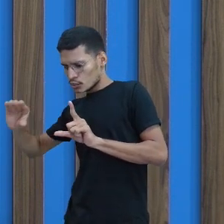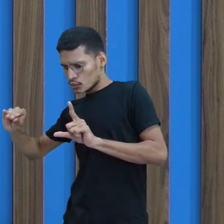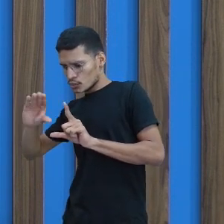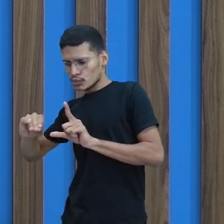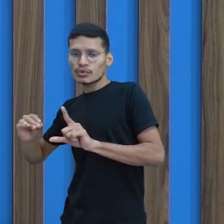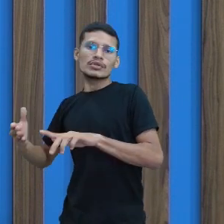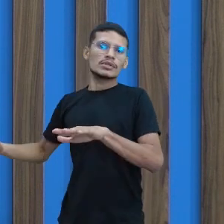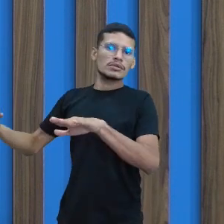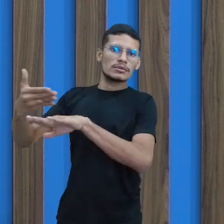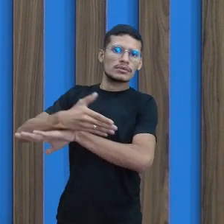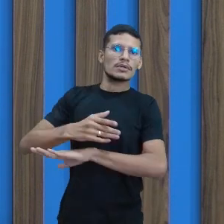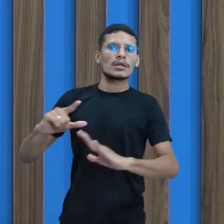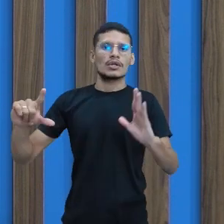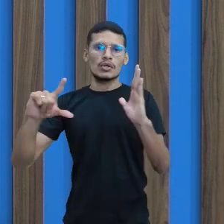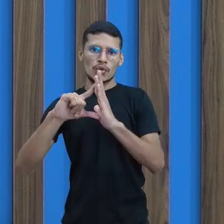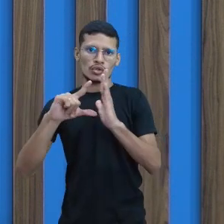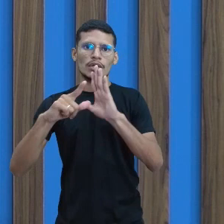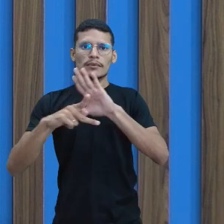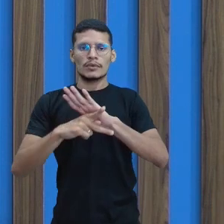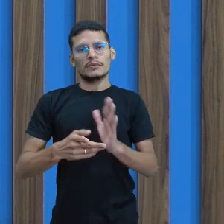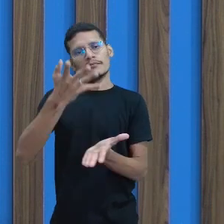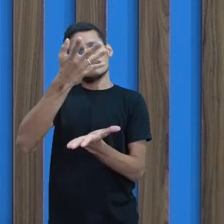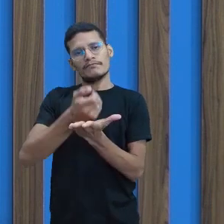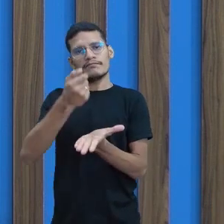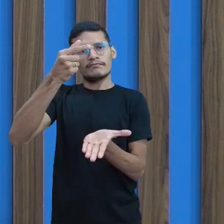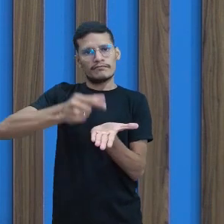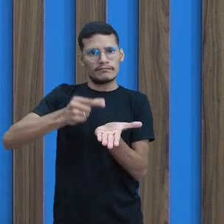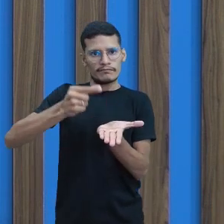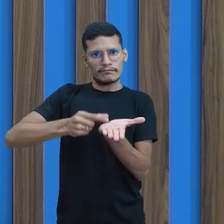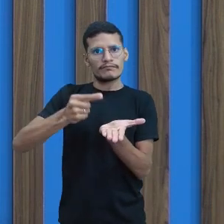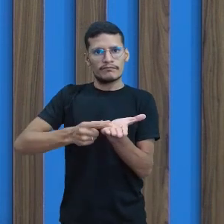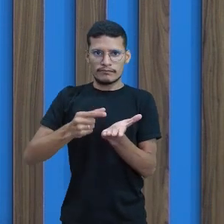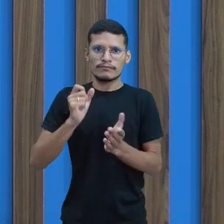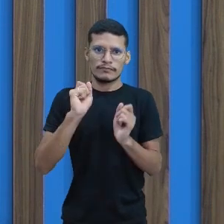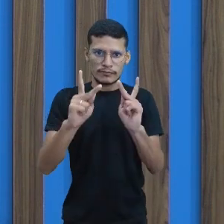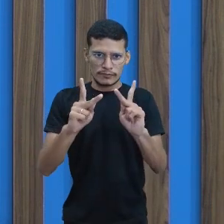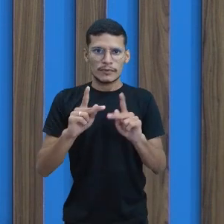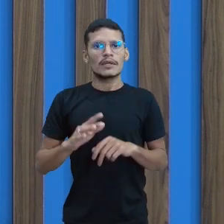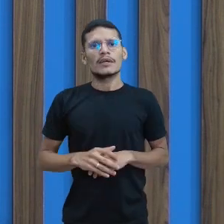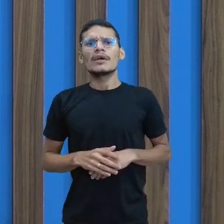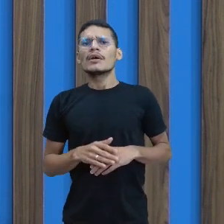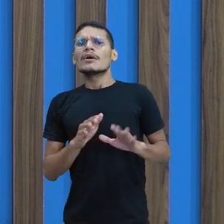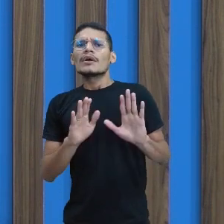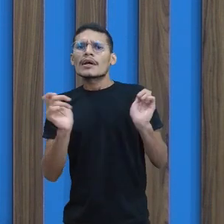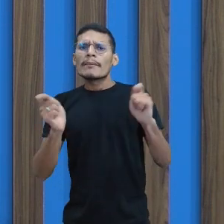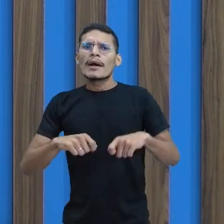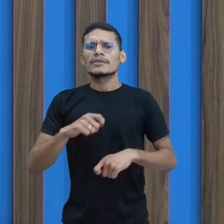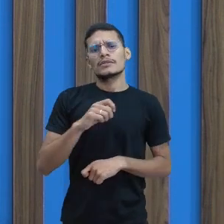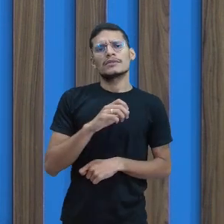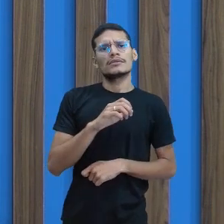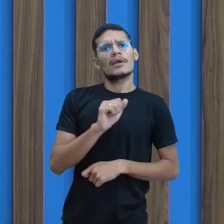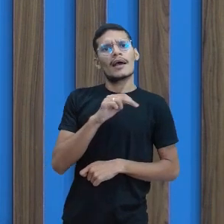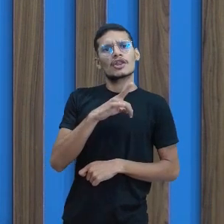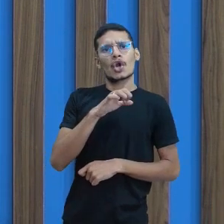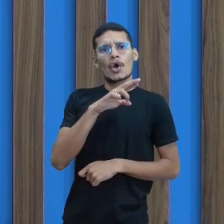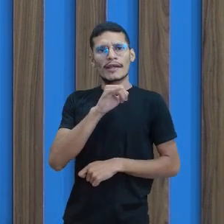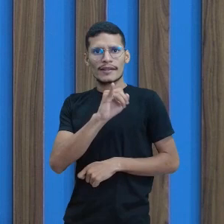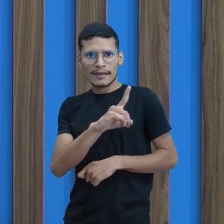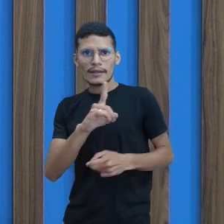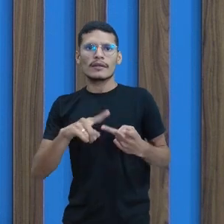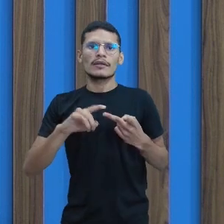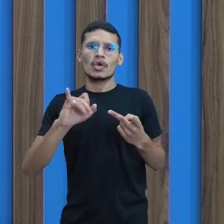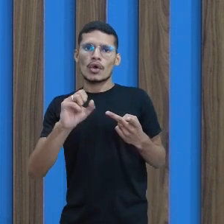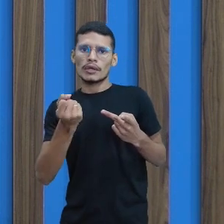ser direcionado para a loja, né, de aplicativo específica, seja a Play Store ou a Apple Store,